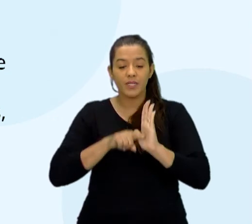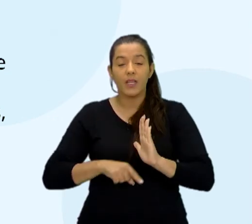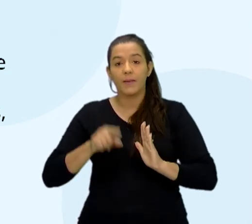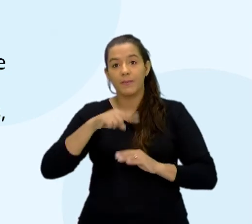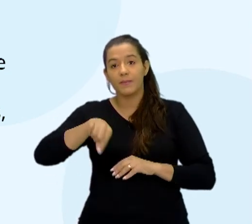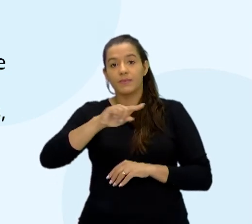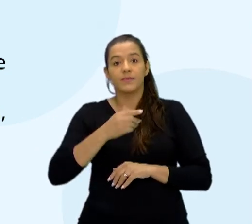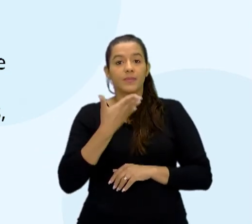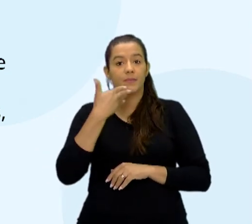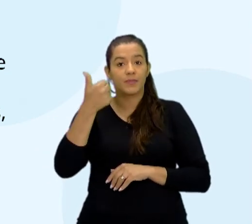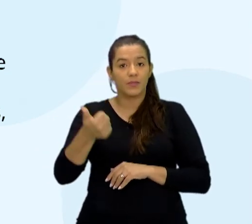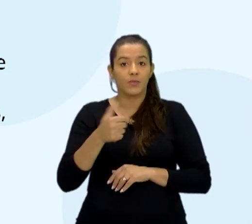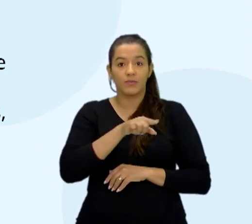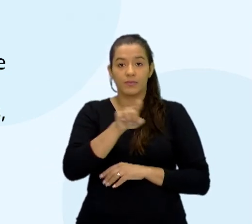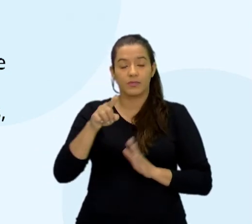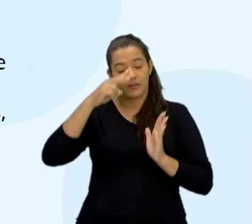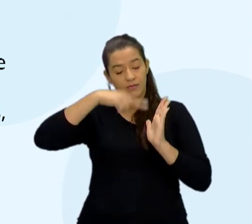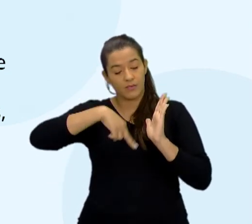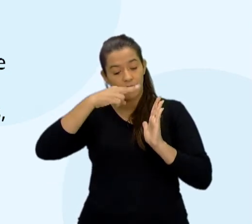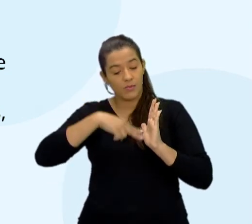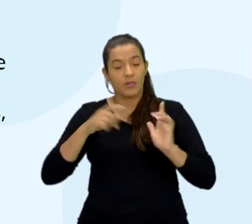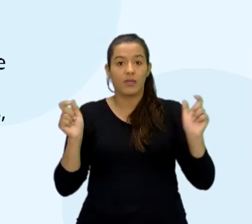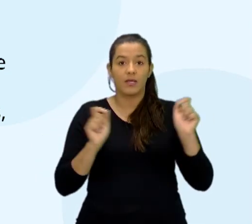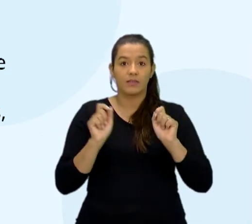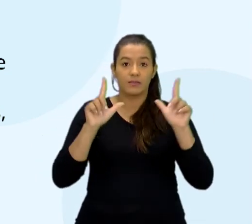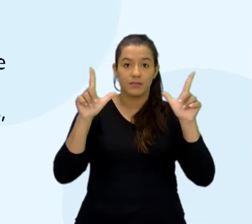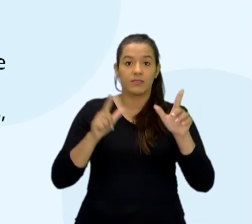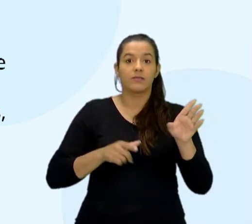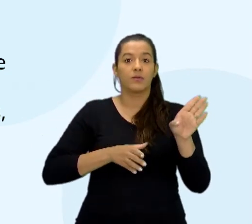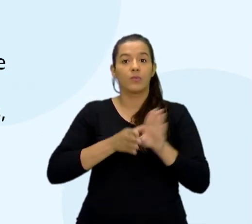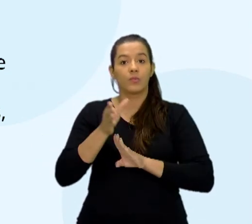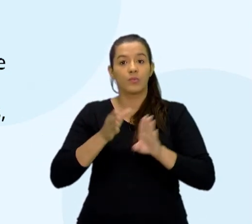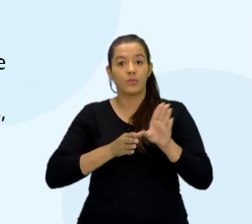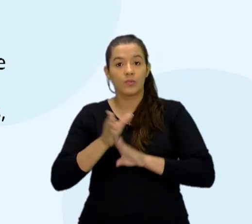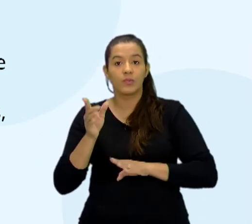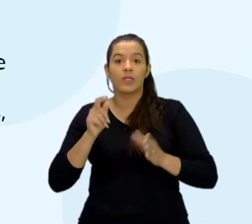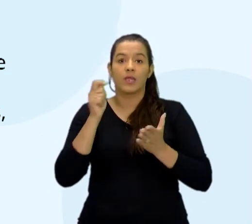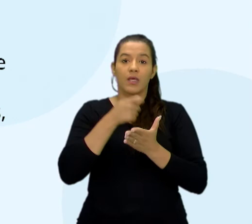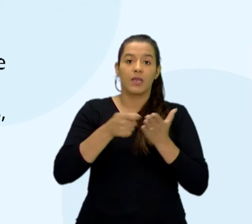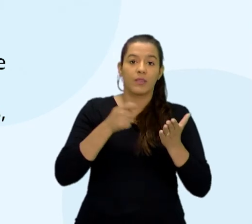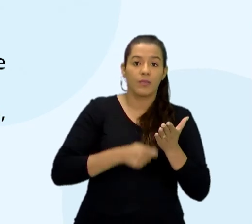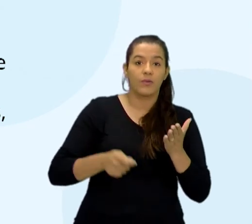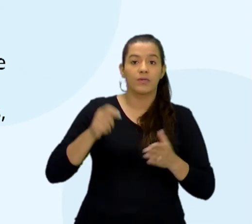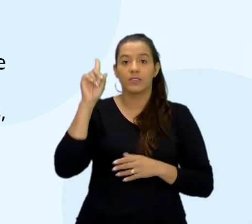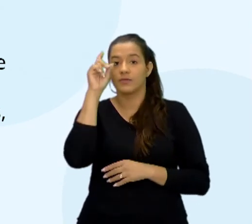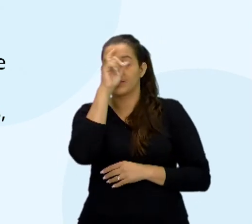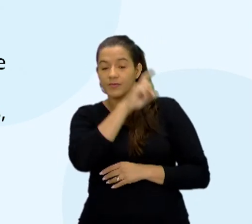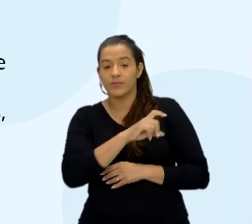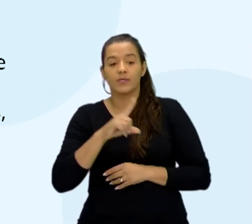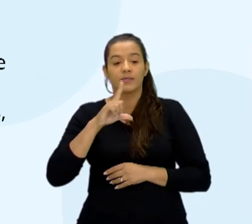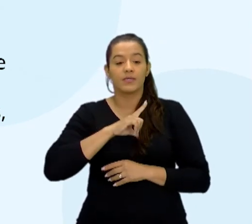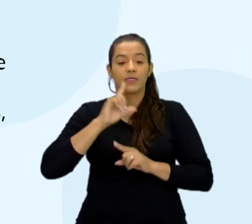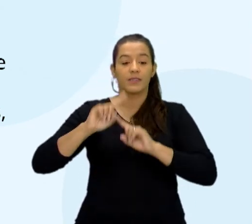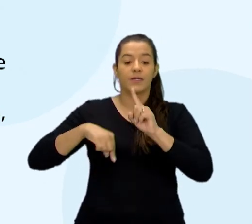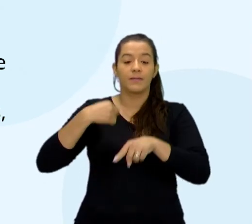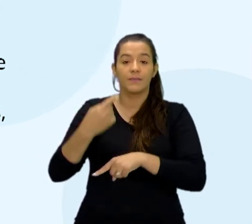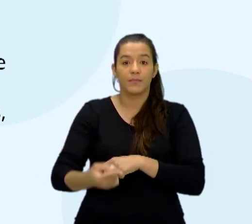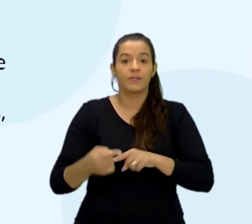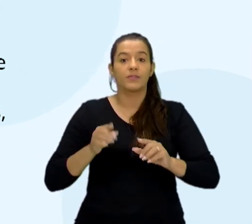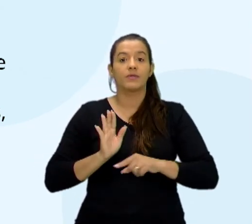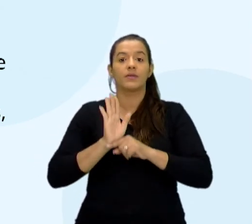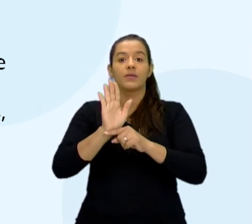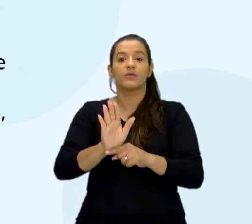aproveitamento, tá ok? Faça uma leitura atenta dos conceitos apresentados, anote as dificuldades e posteriormente aí, tá? Se oriente